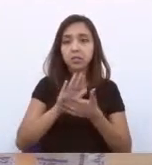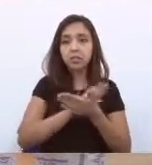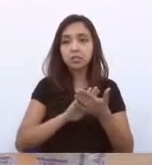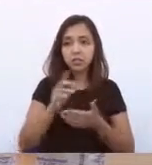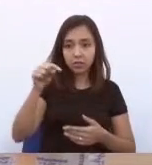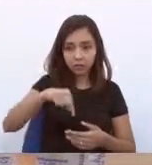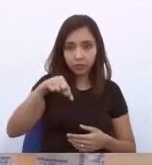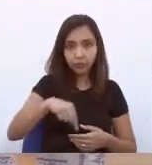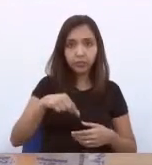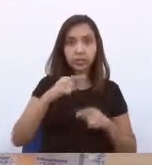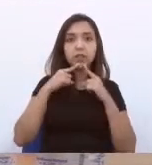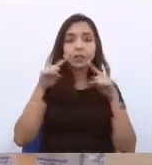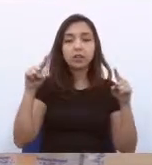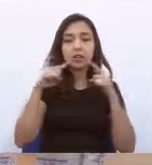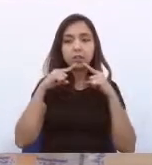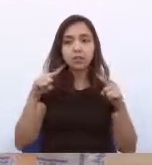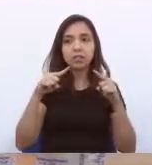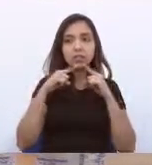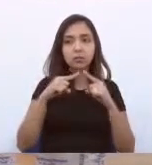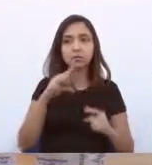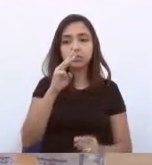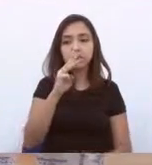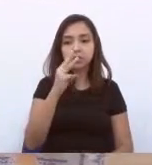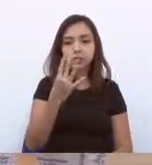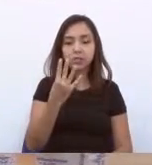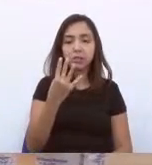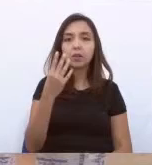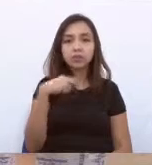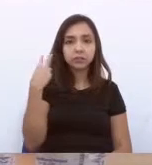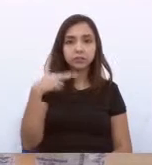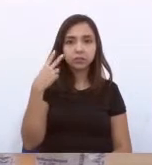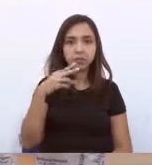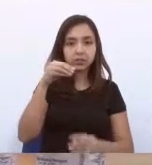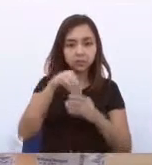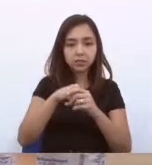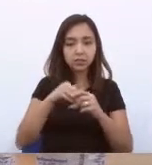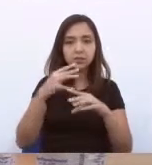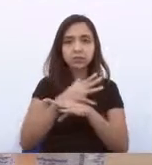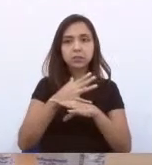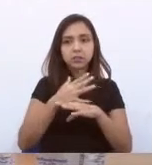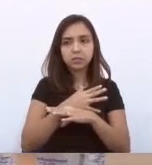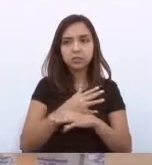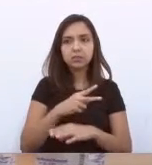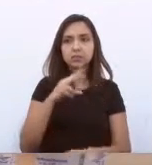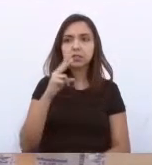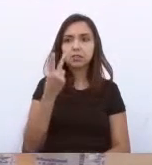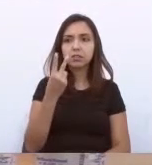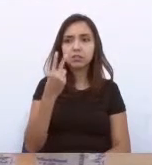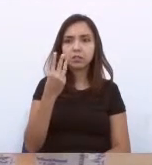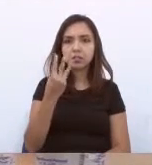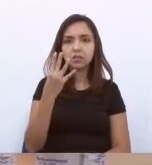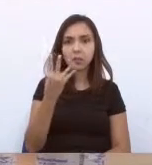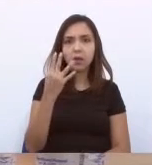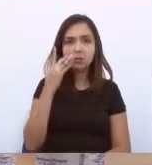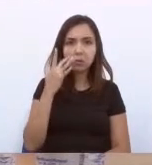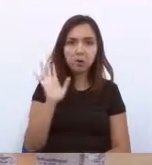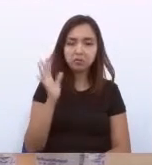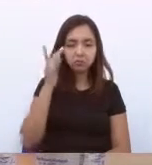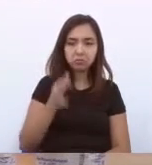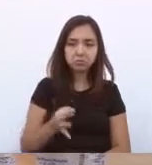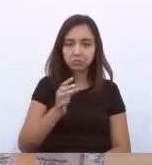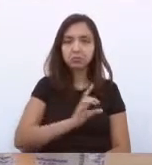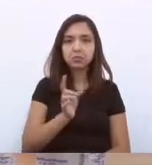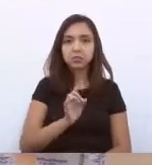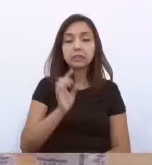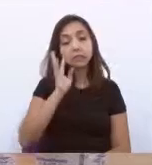aqui fazer essa aqui reclamação com os 34 que vereadores que tem na cidade. Eu acho que é 34, se eu não me engano. Para ver